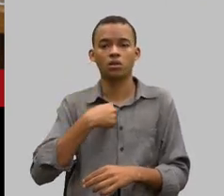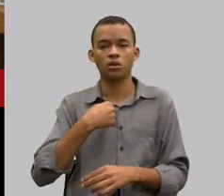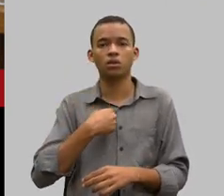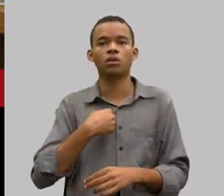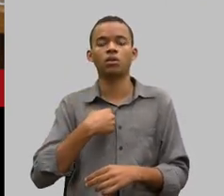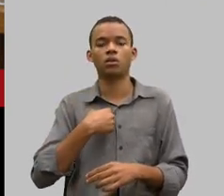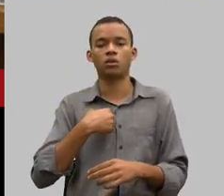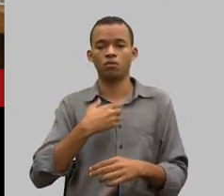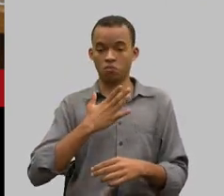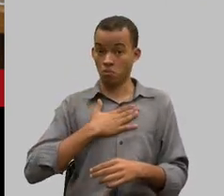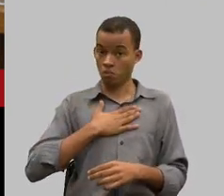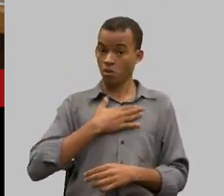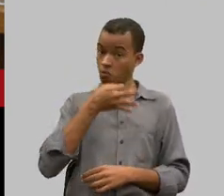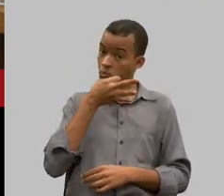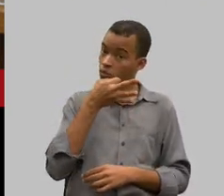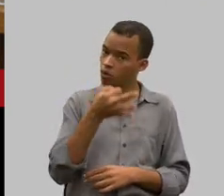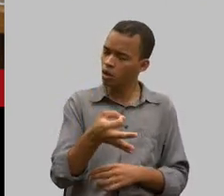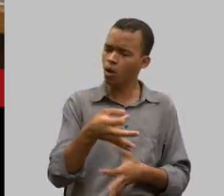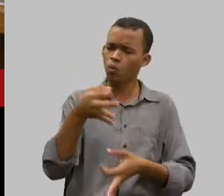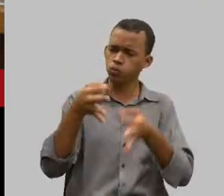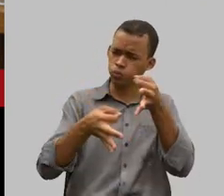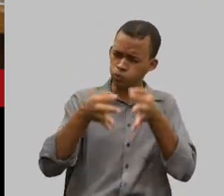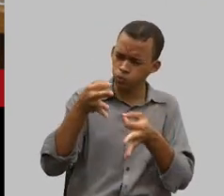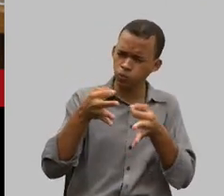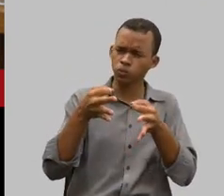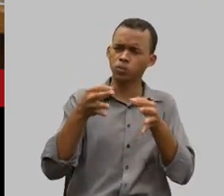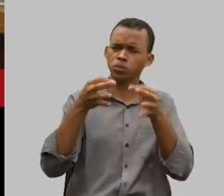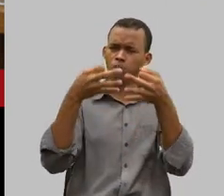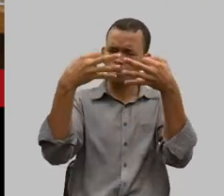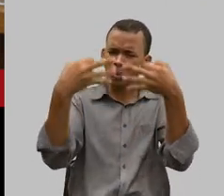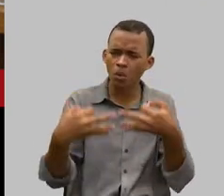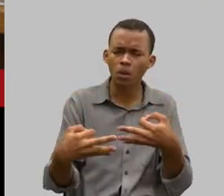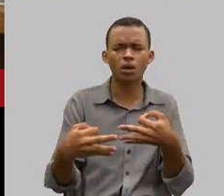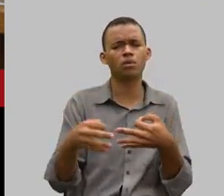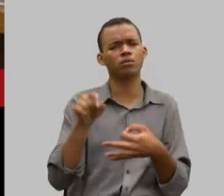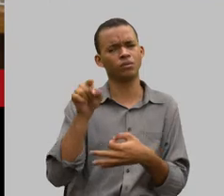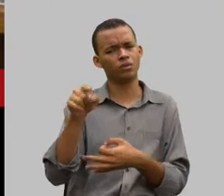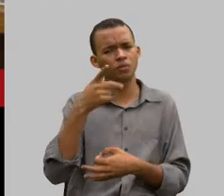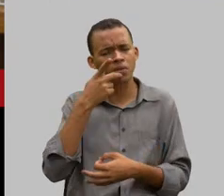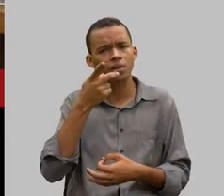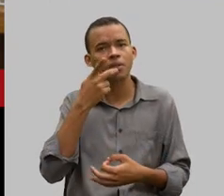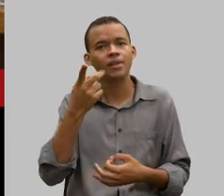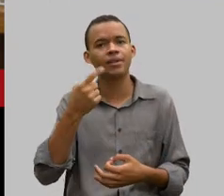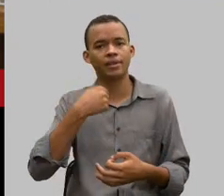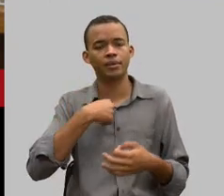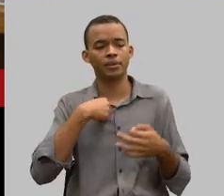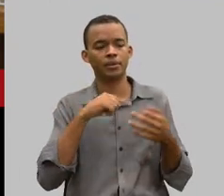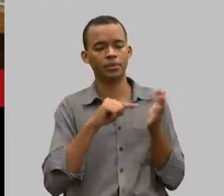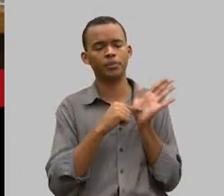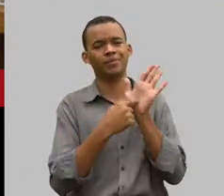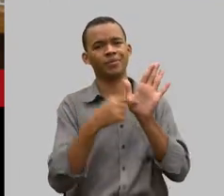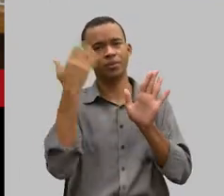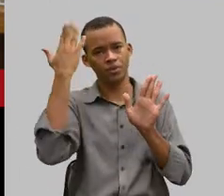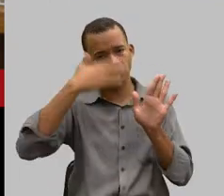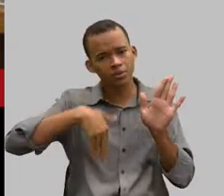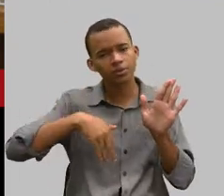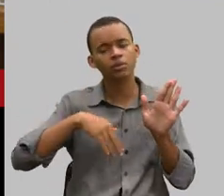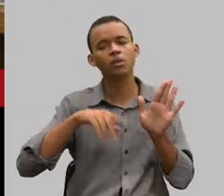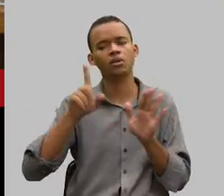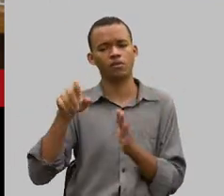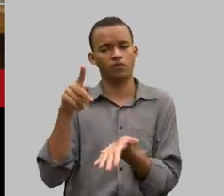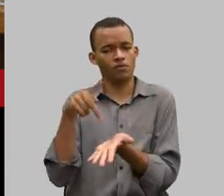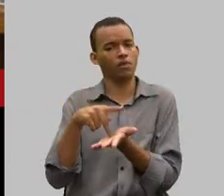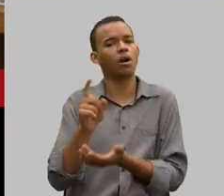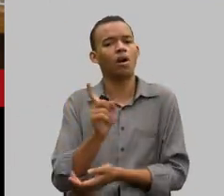minha opinião como eu disse cada um tem a sua Mas a senhora vir falar que eu não prestei contas não é verdade eu